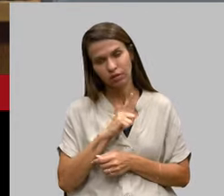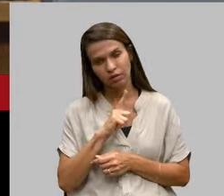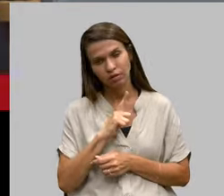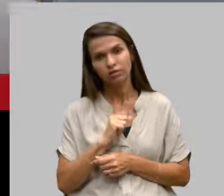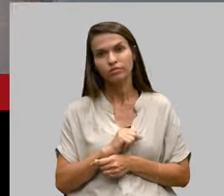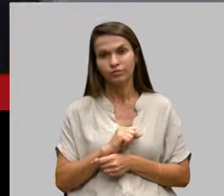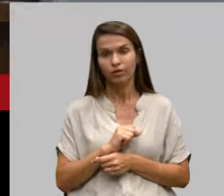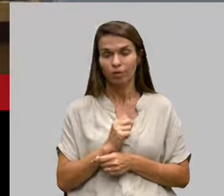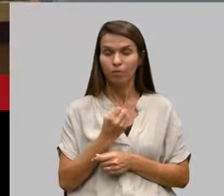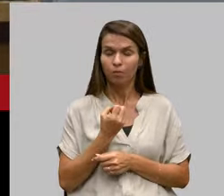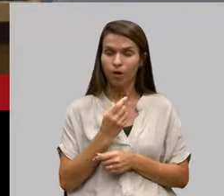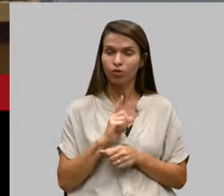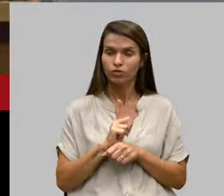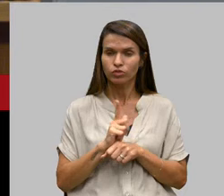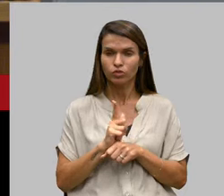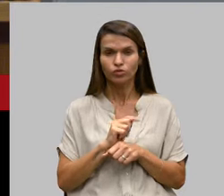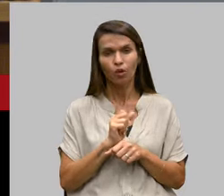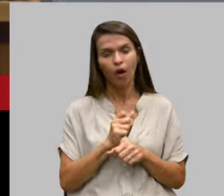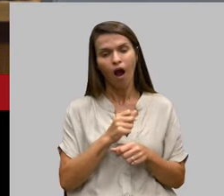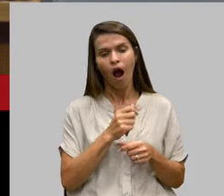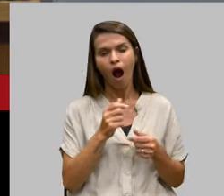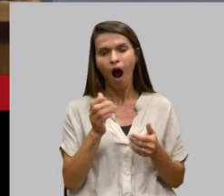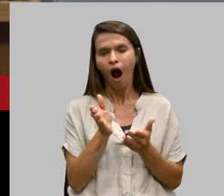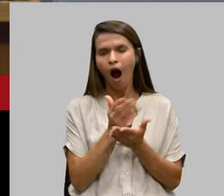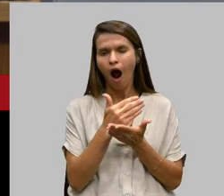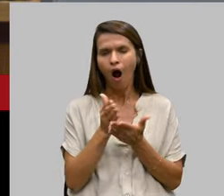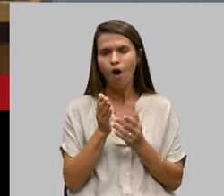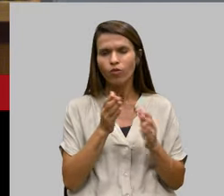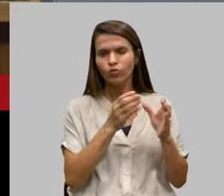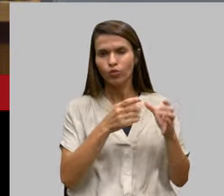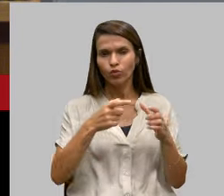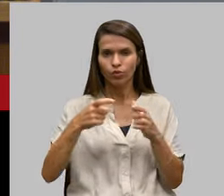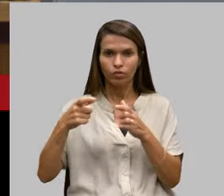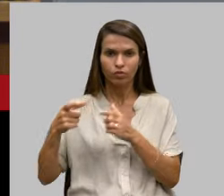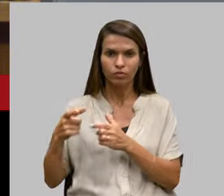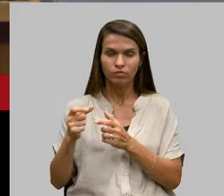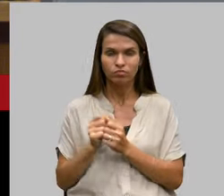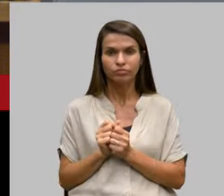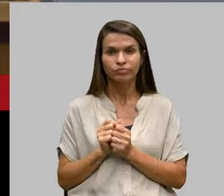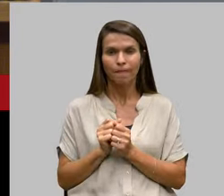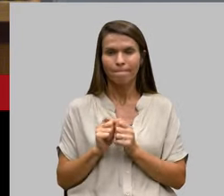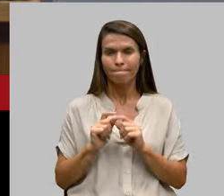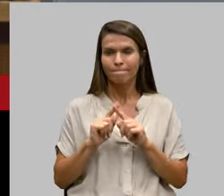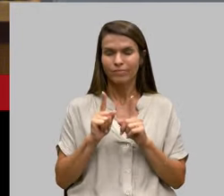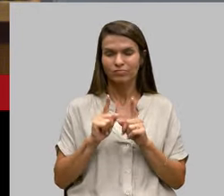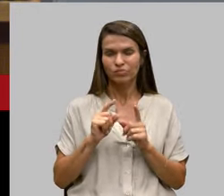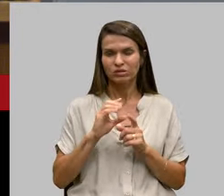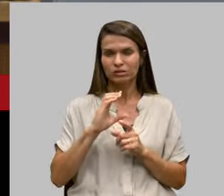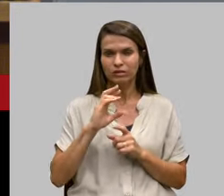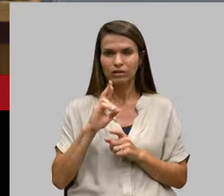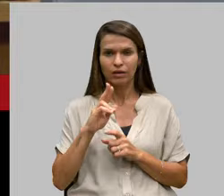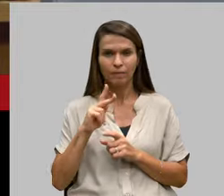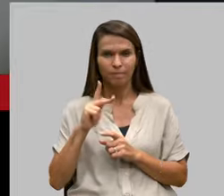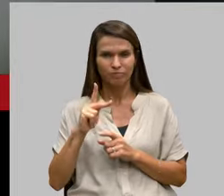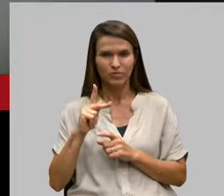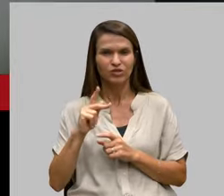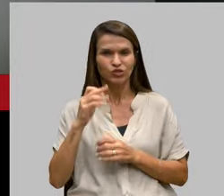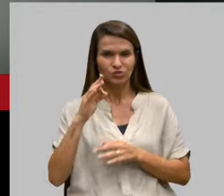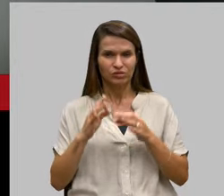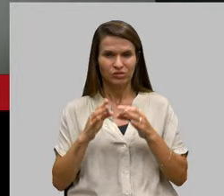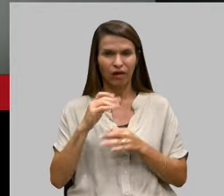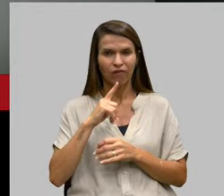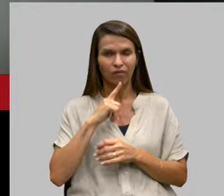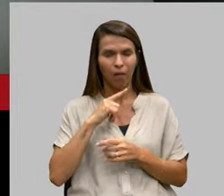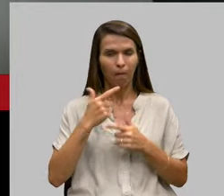bons gestores em alguns lugares certo mas pela quantidade de crp judicial que tem o Alex mostrou aqui pra gente